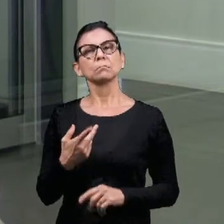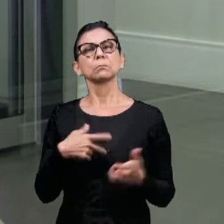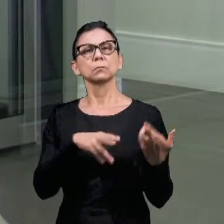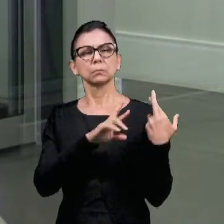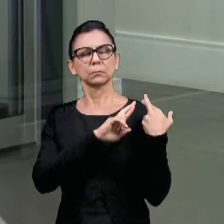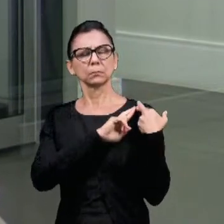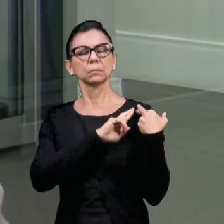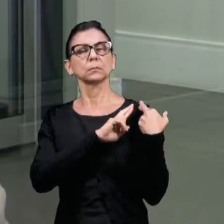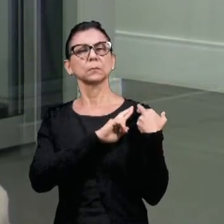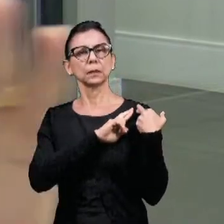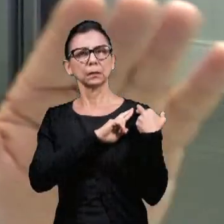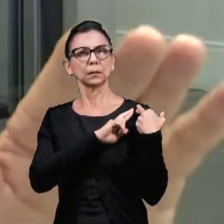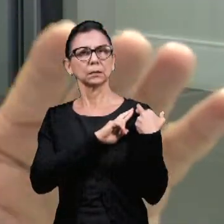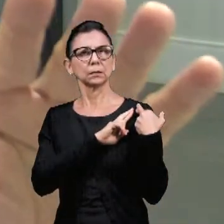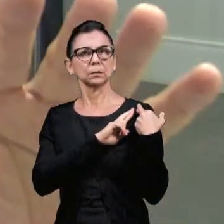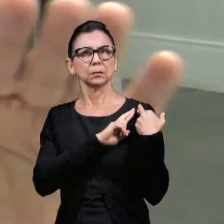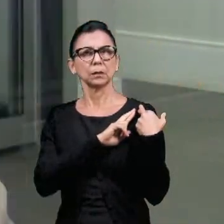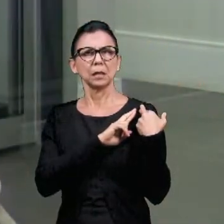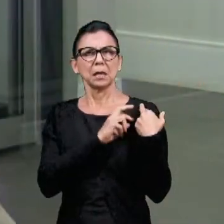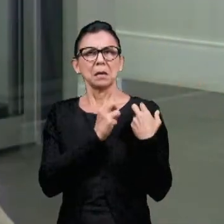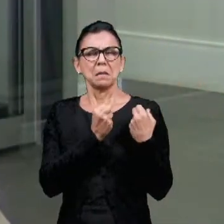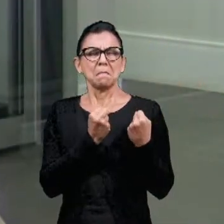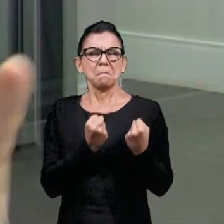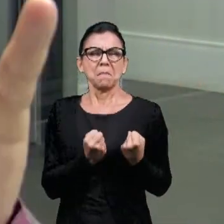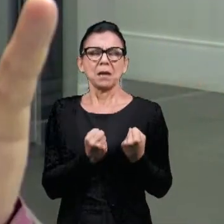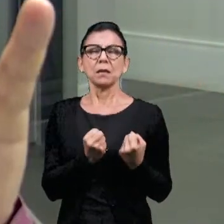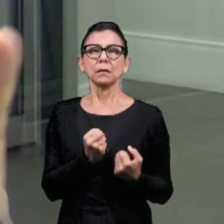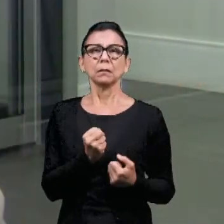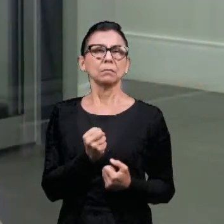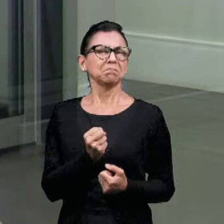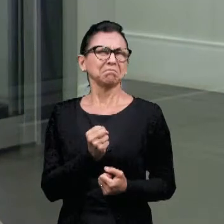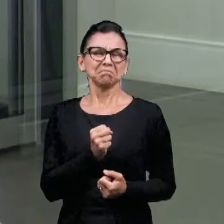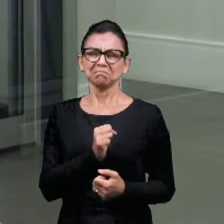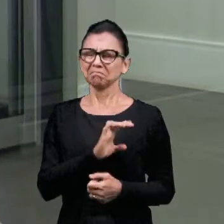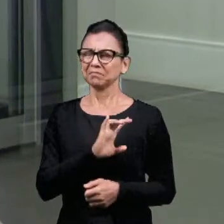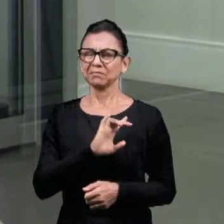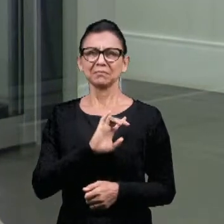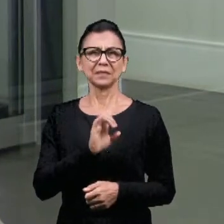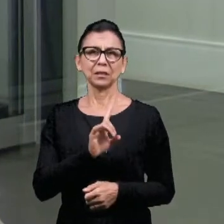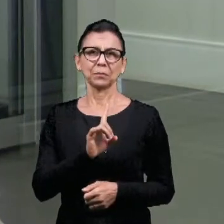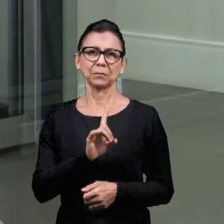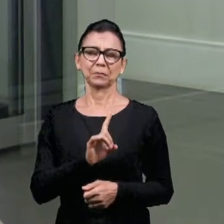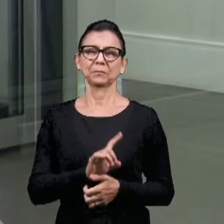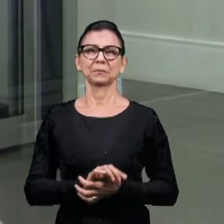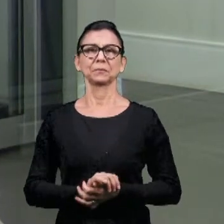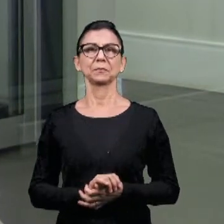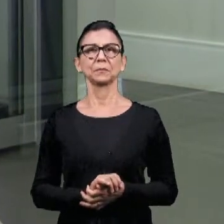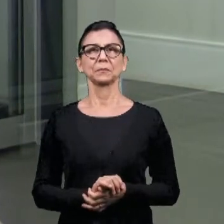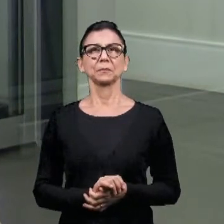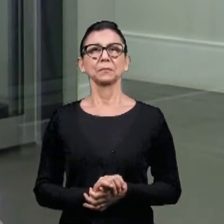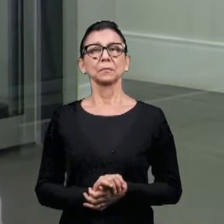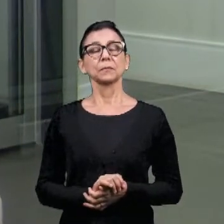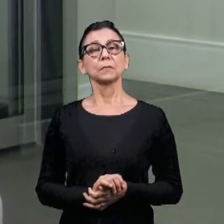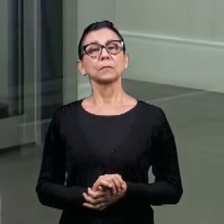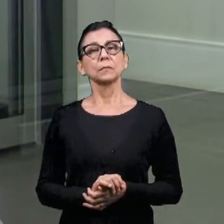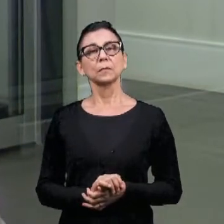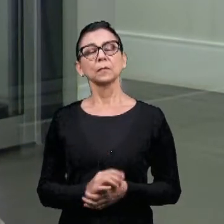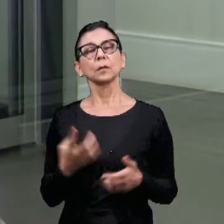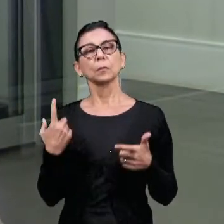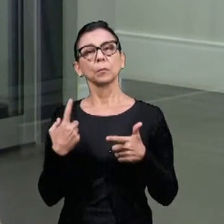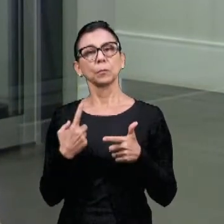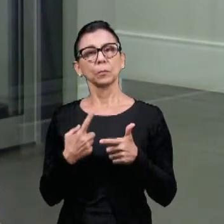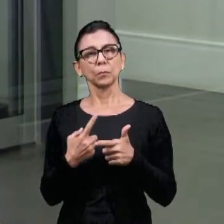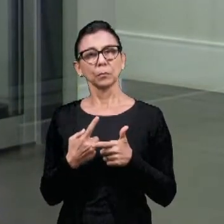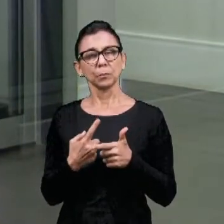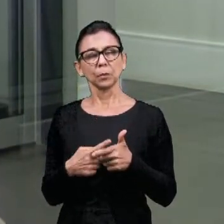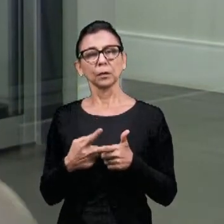responsabilidade. Não sentimos peso nenhum, mas nenhum mesmo, porque é a gratidão de servir